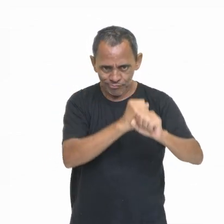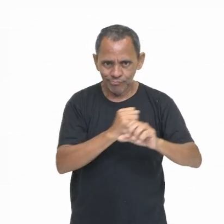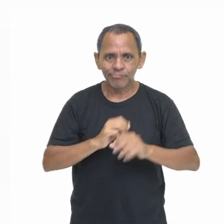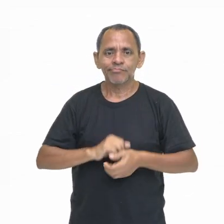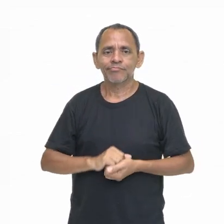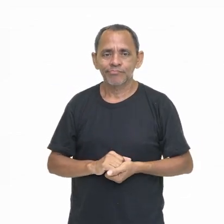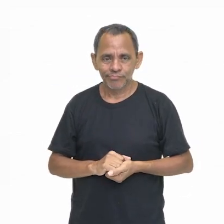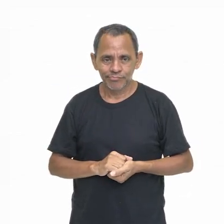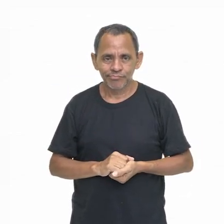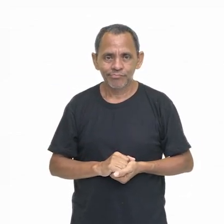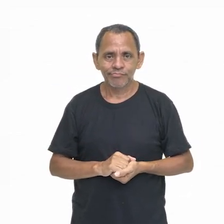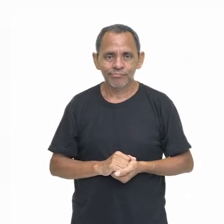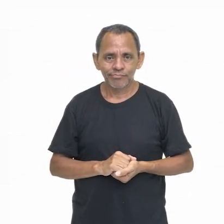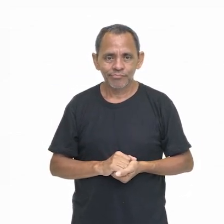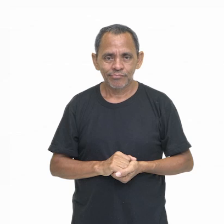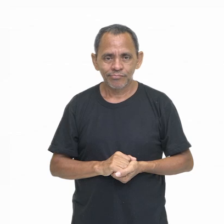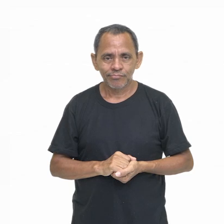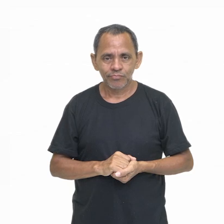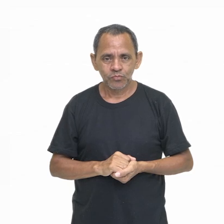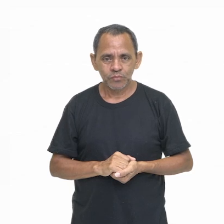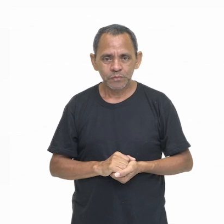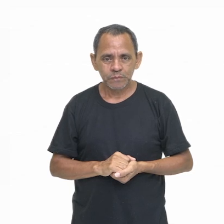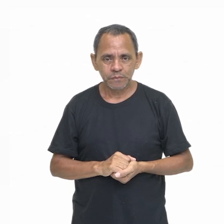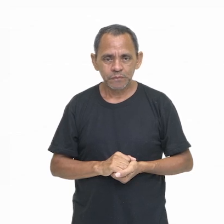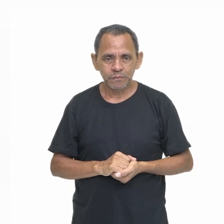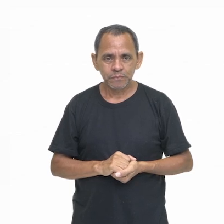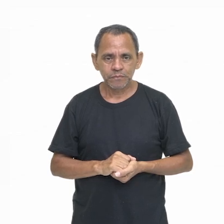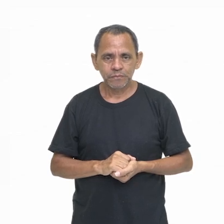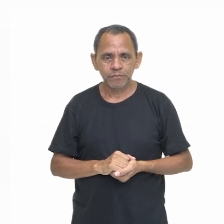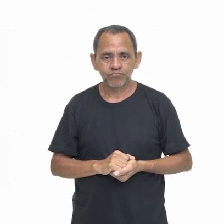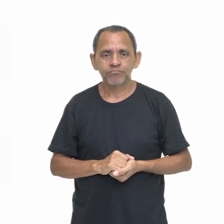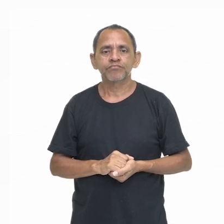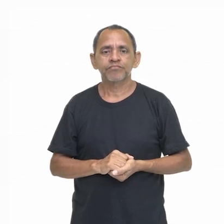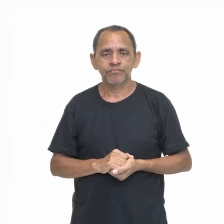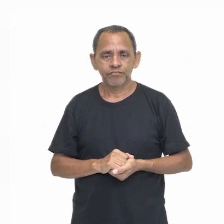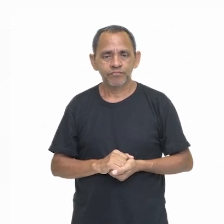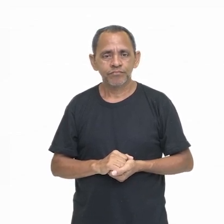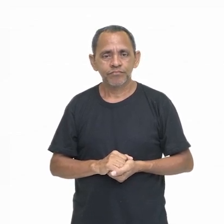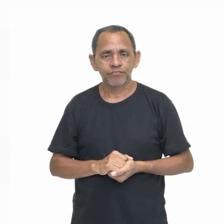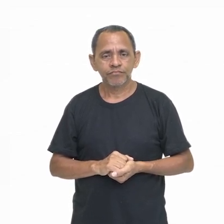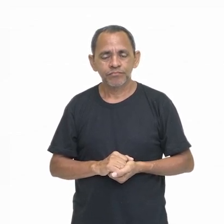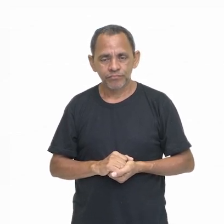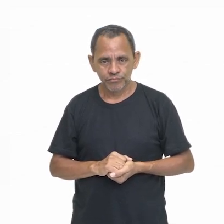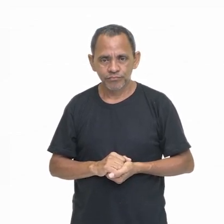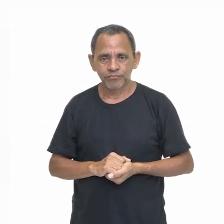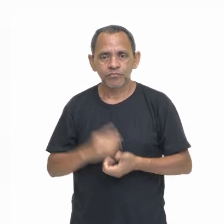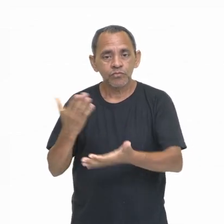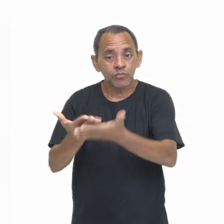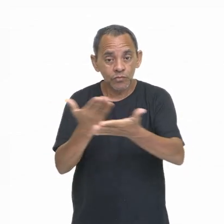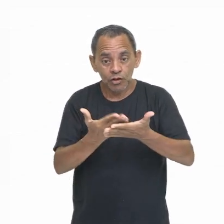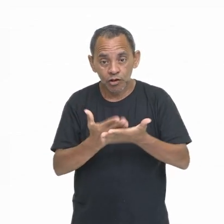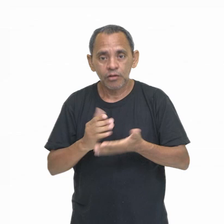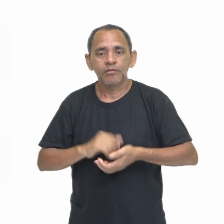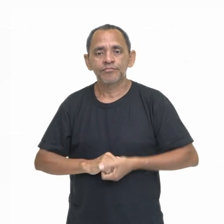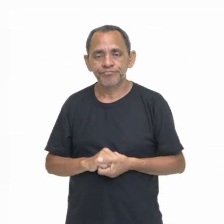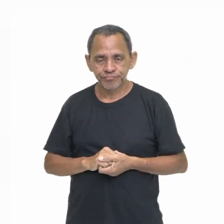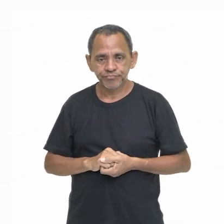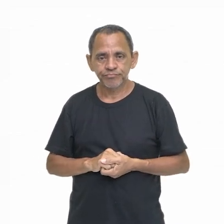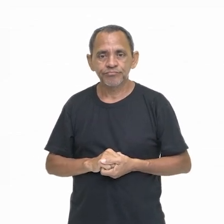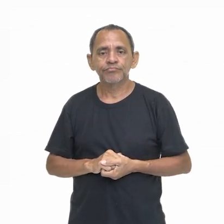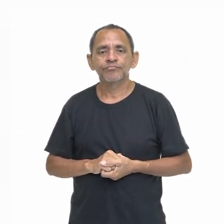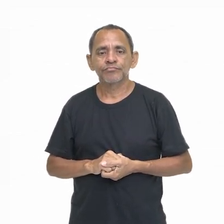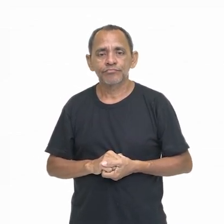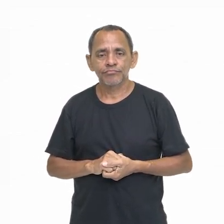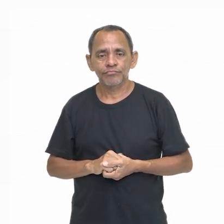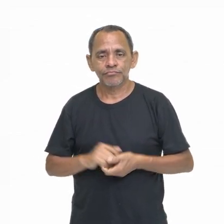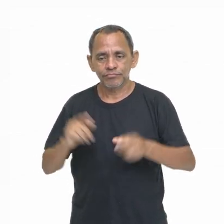porque a gente está trabalhando aqui com unidades de medida, né? Então, um dos conceitos que nós vimos